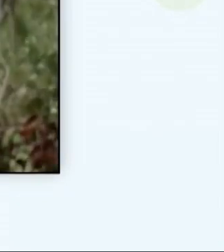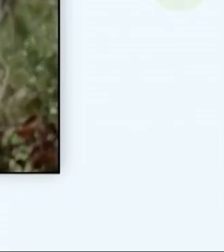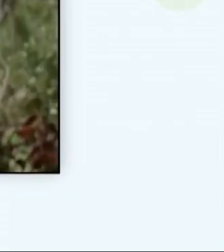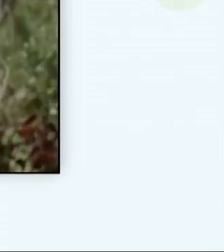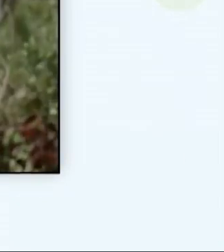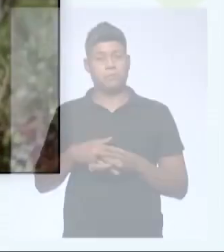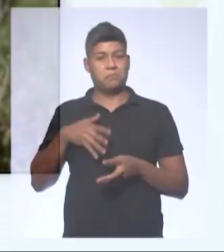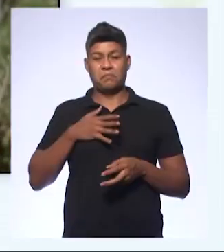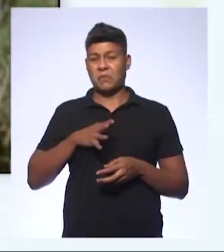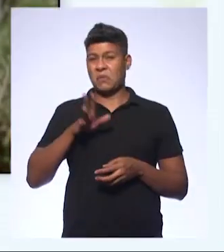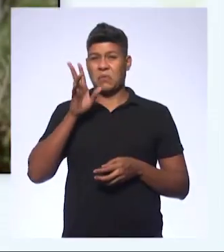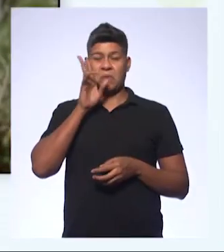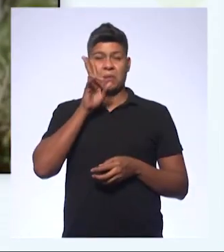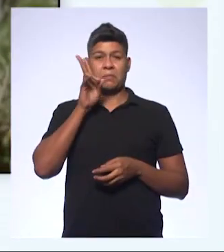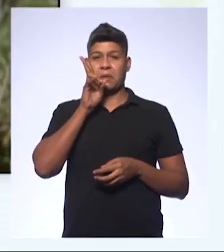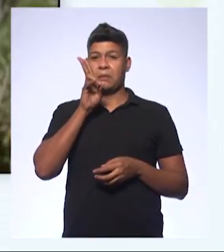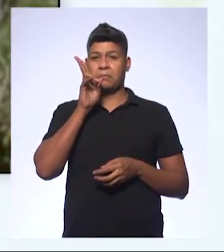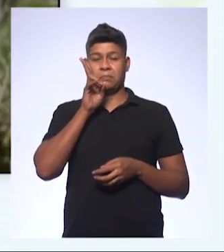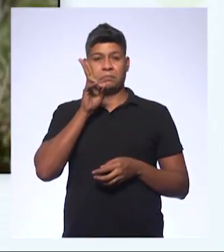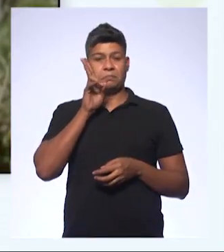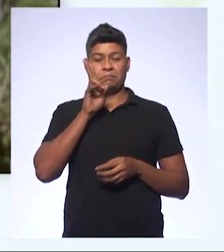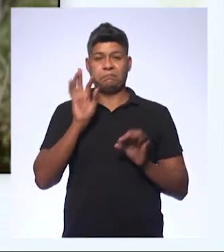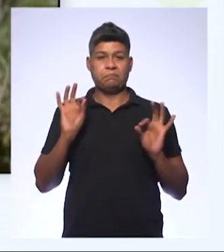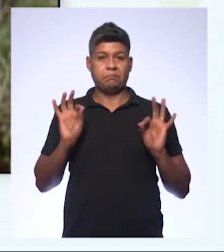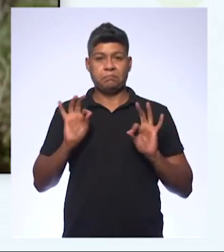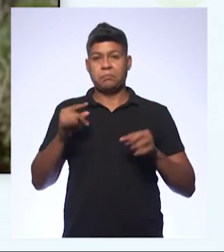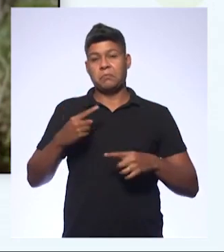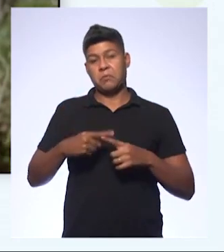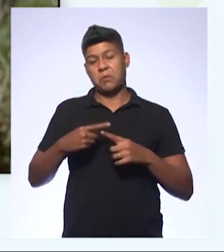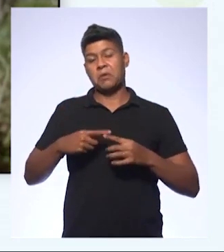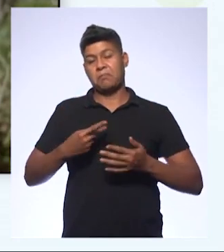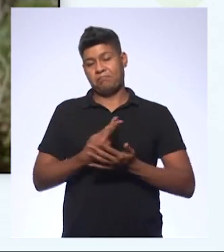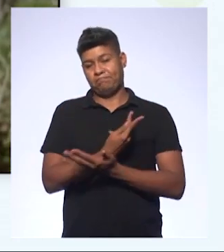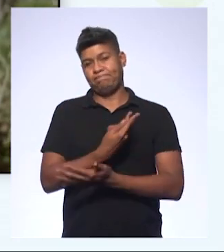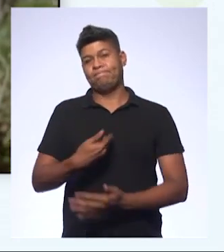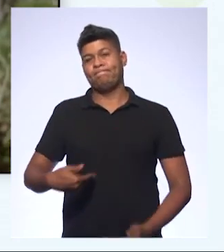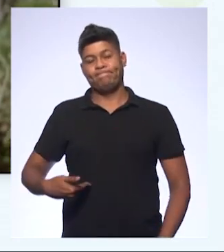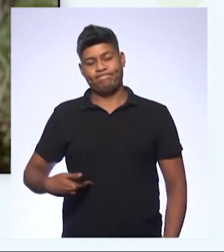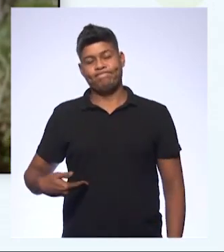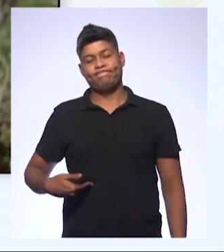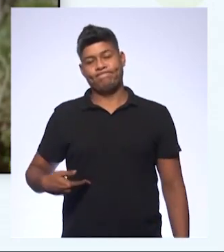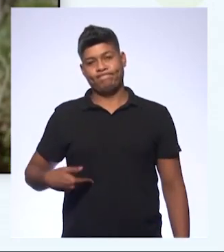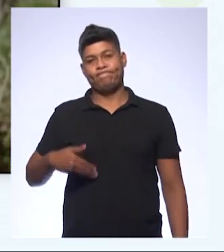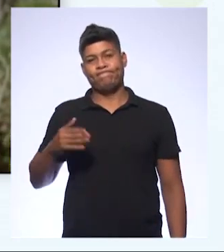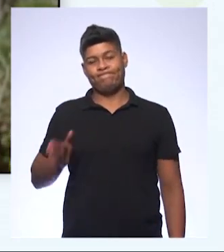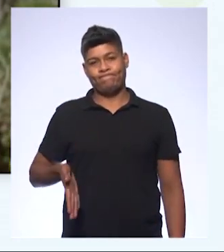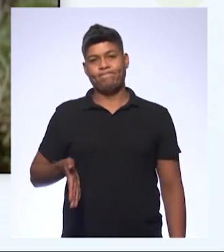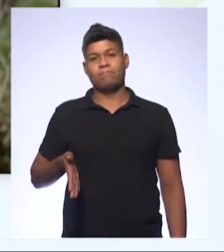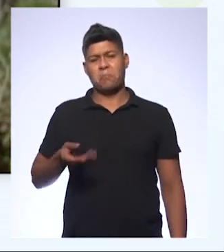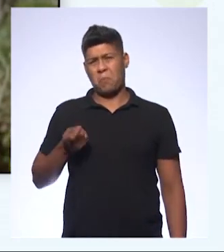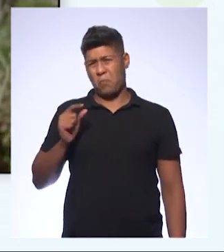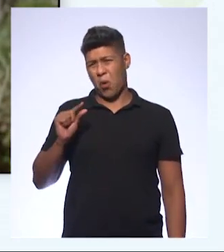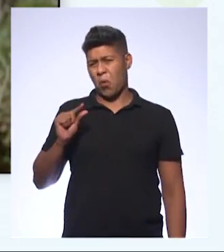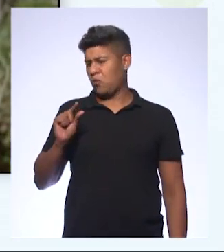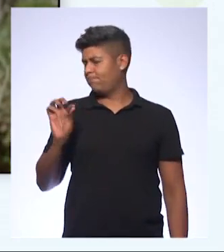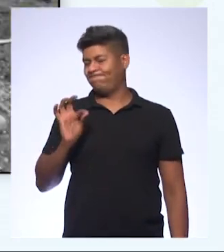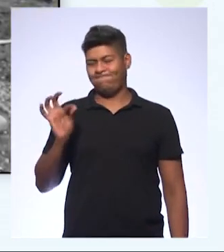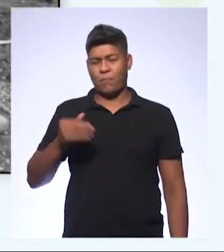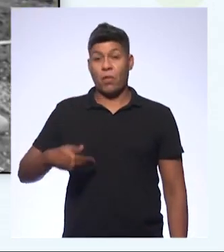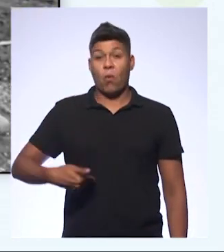Eu não gosto nem de lembrar muito, porque eu já passei muita fome. Não foi pouco, não, foi